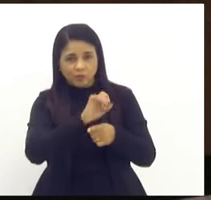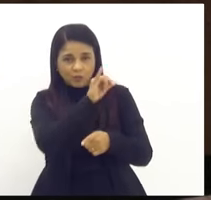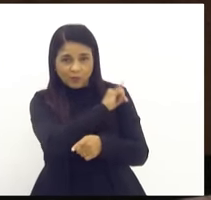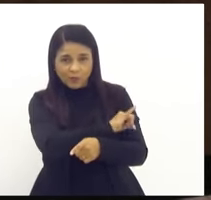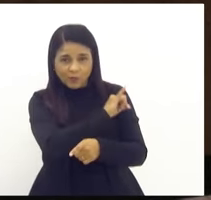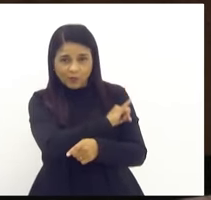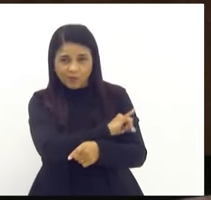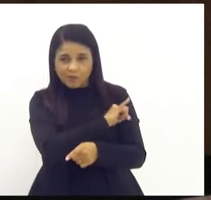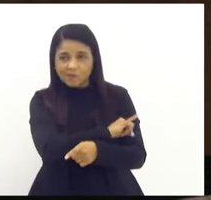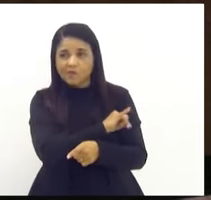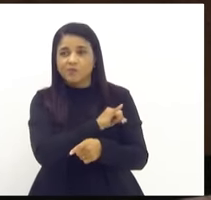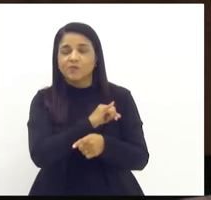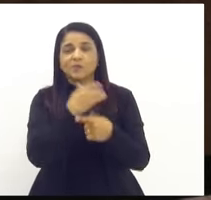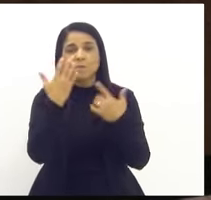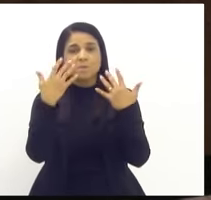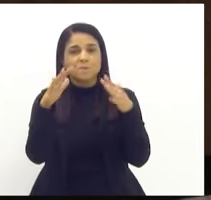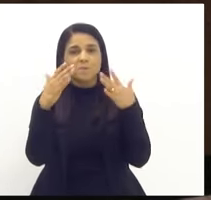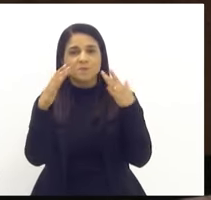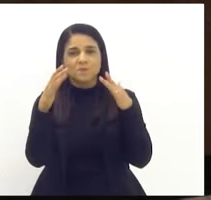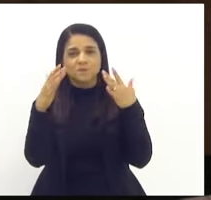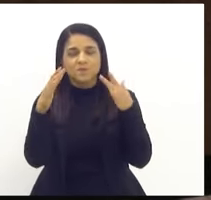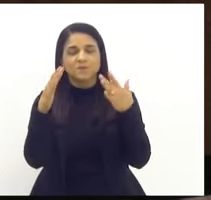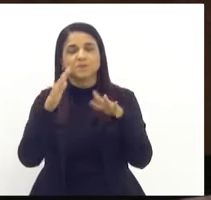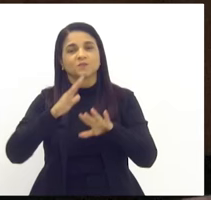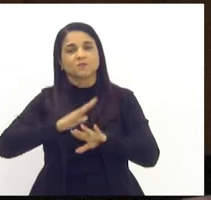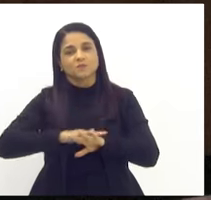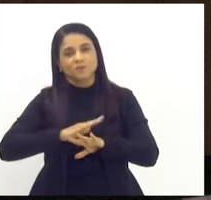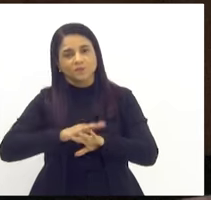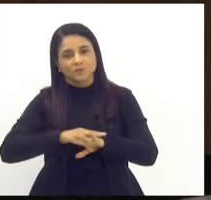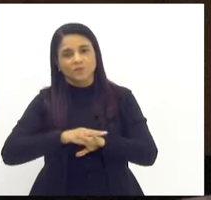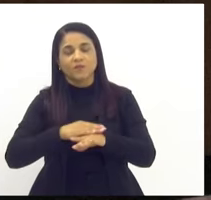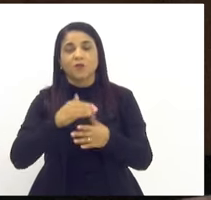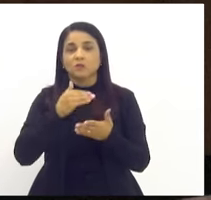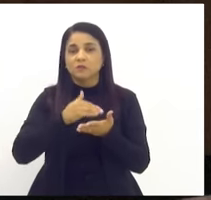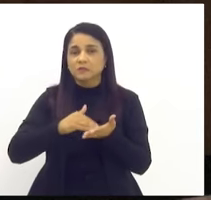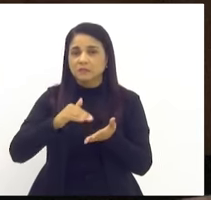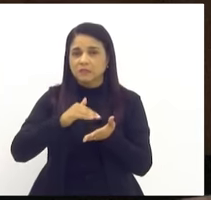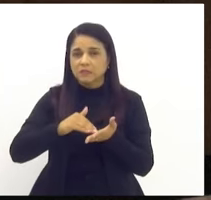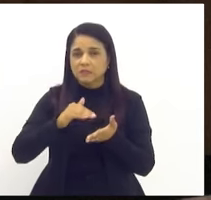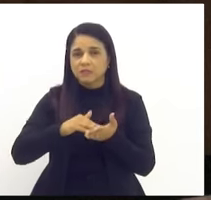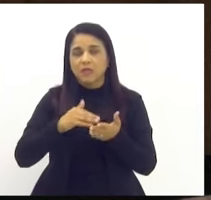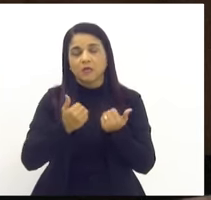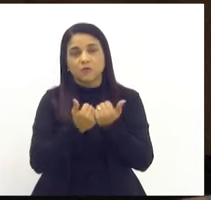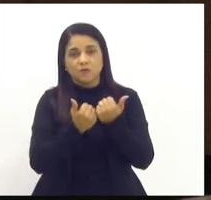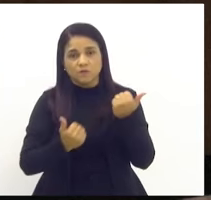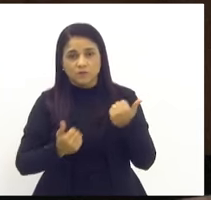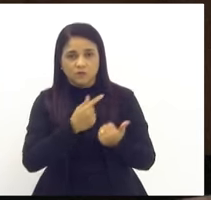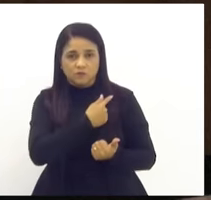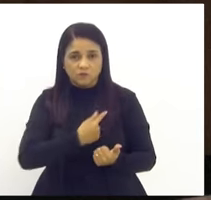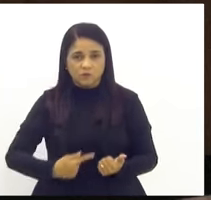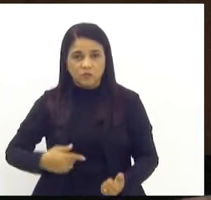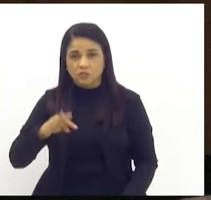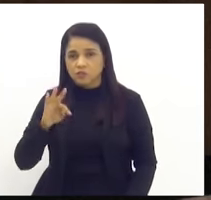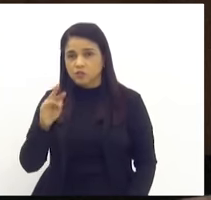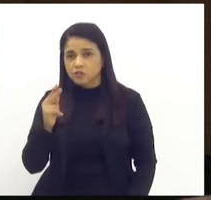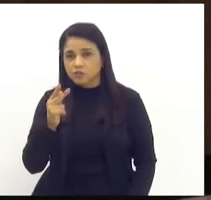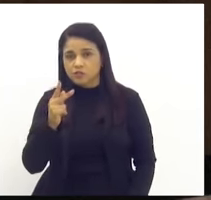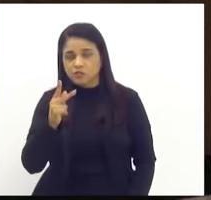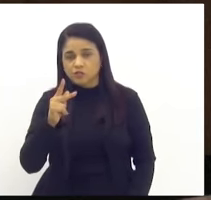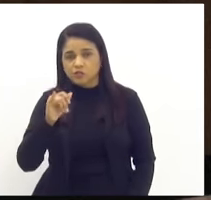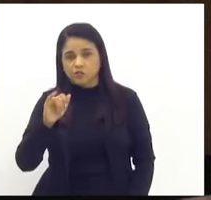de Janeiro parabenizando Então nesse momento também o secretário e vice-governador Thiago pampolha pela